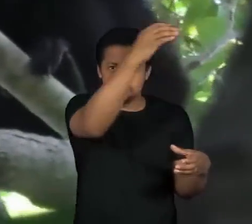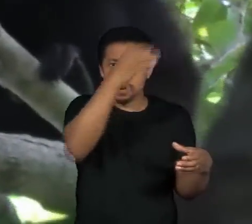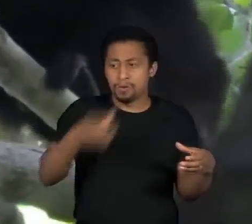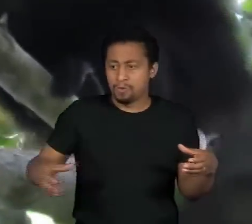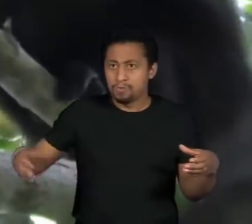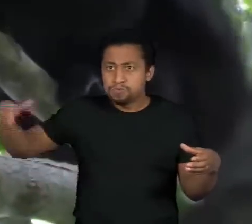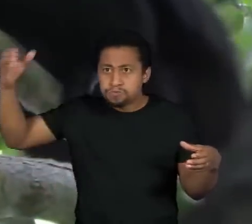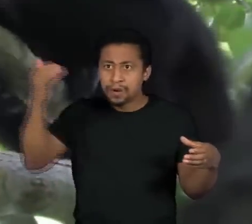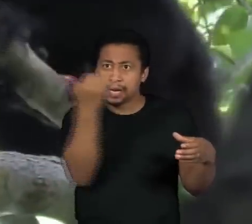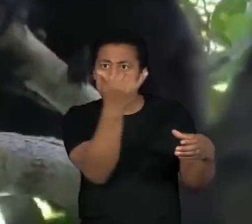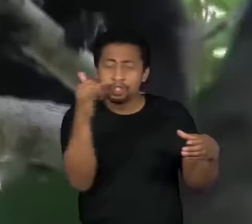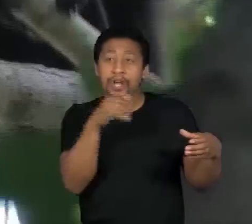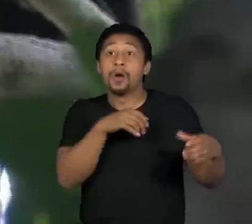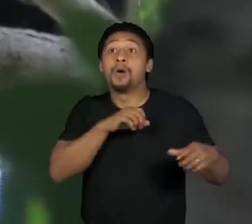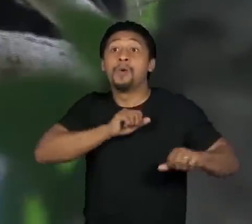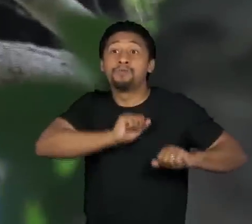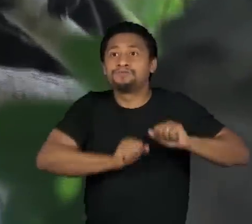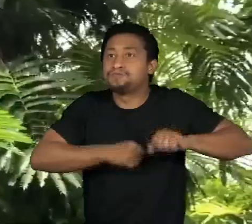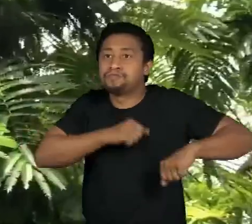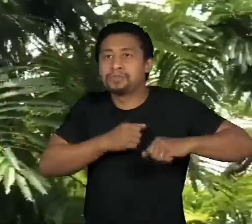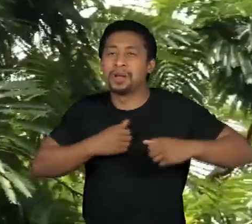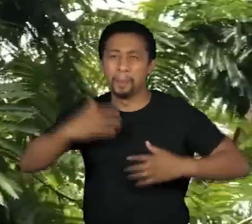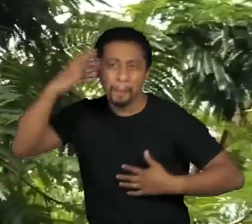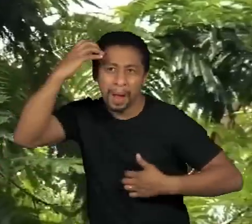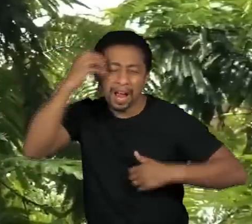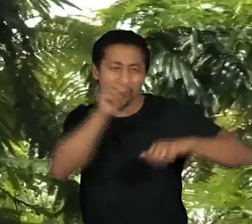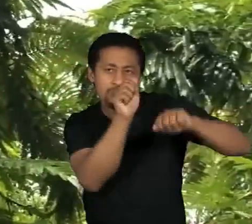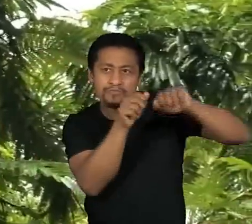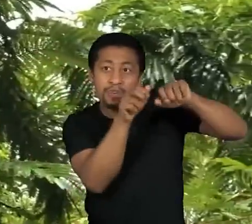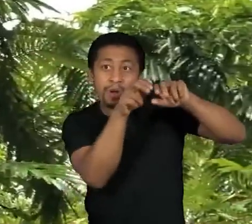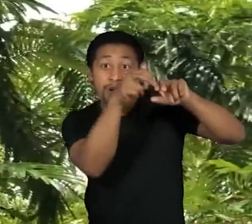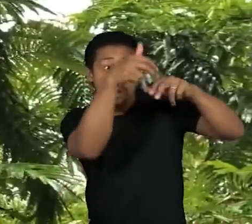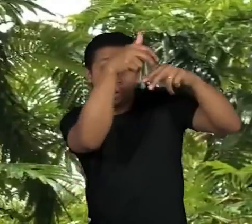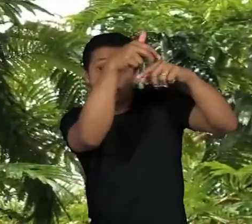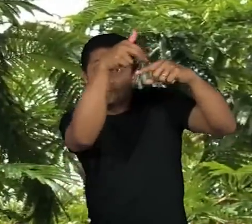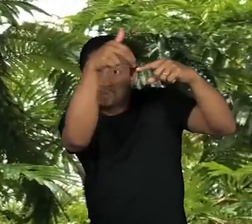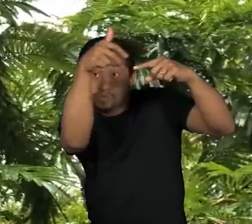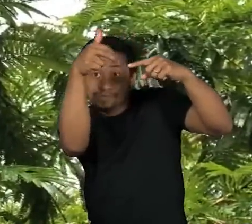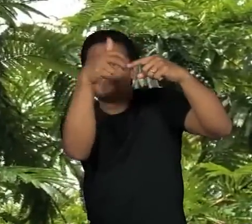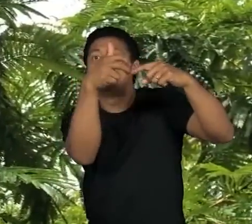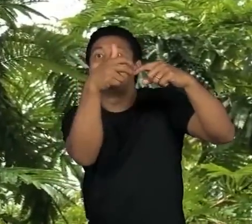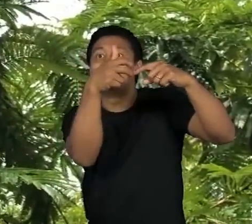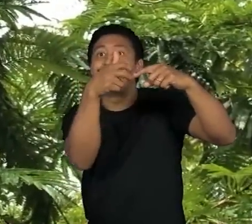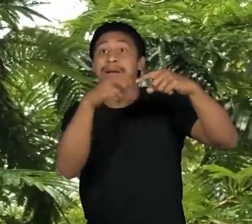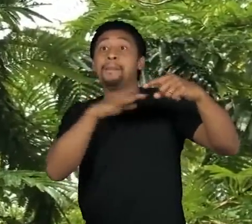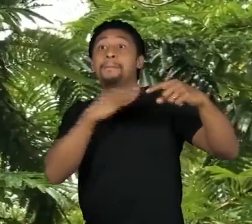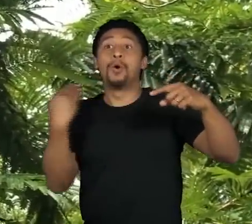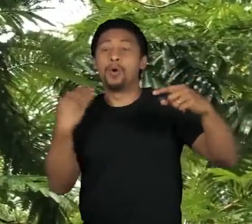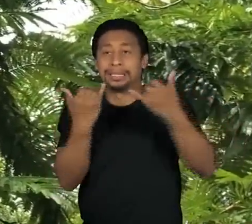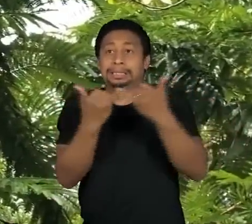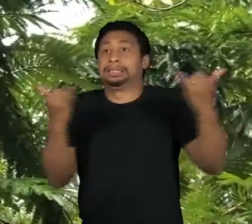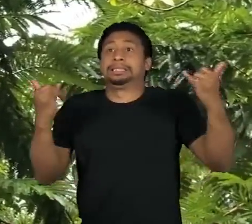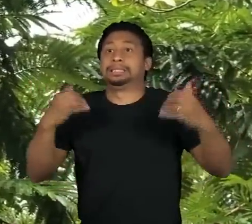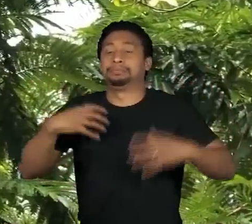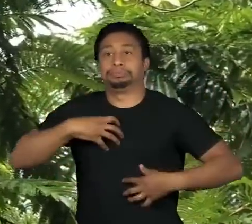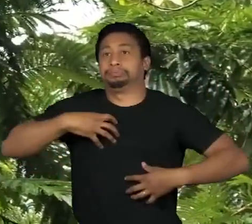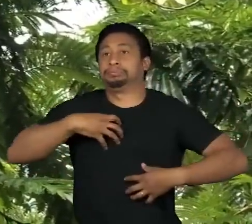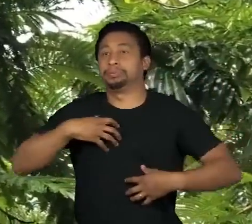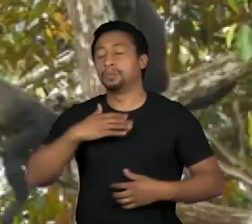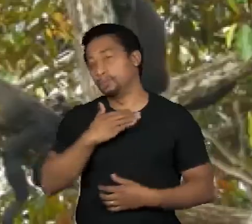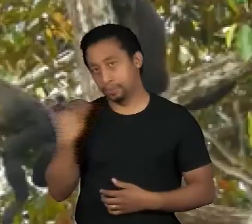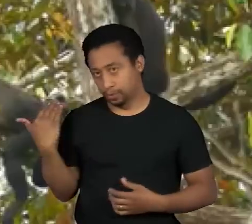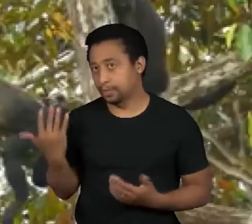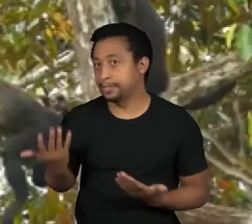do ICMBio, alguns sobreviventes poderão ter a nobre missão de ajudar a repovoar as